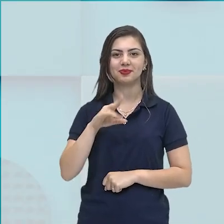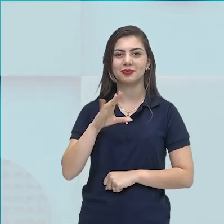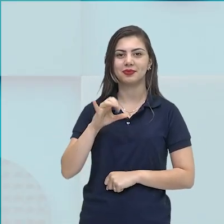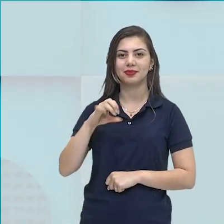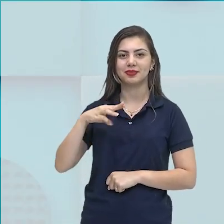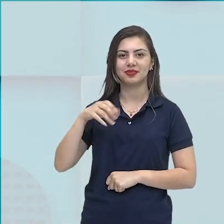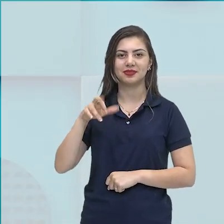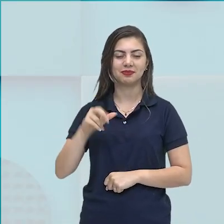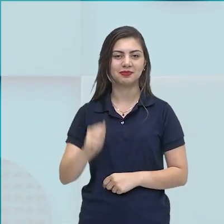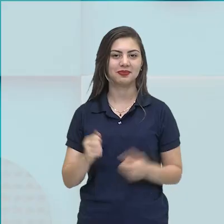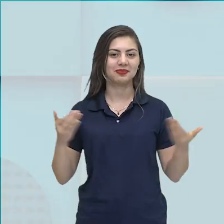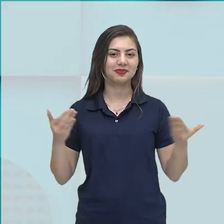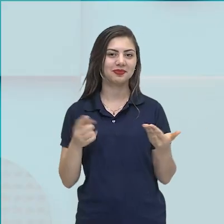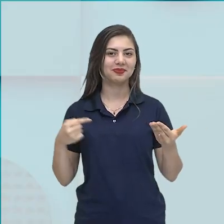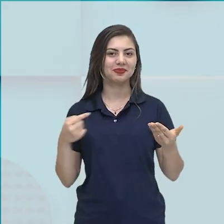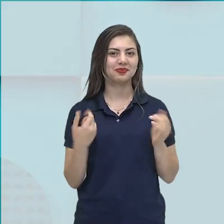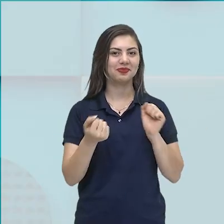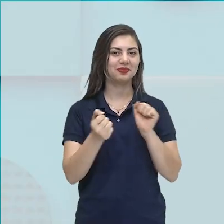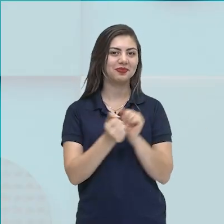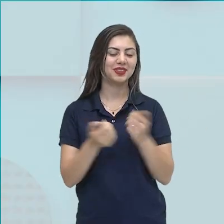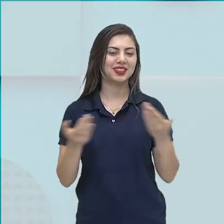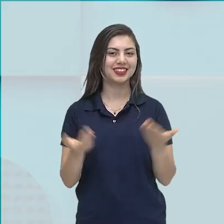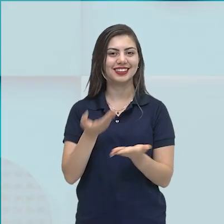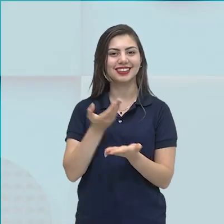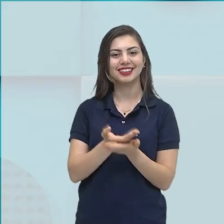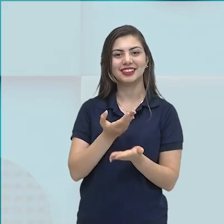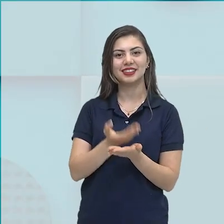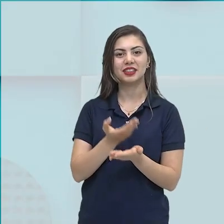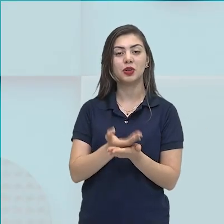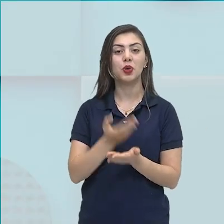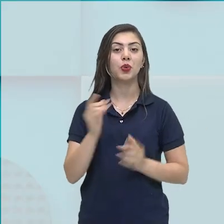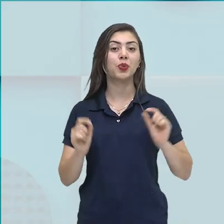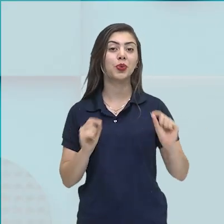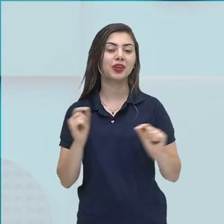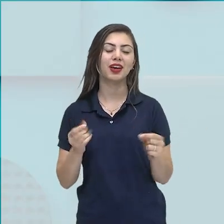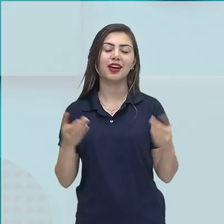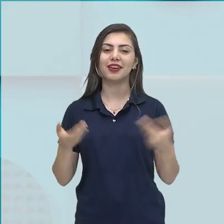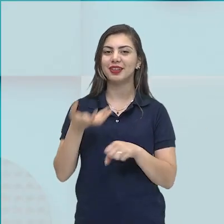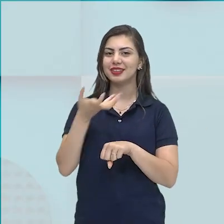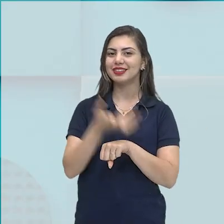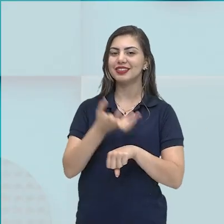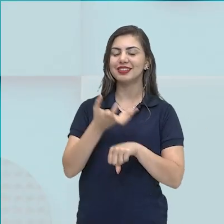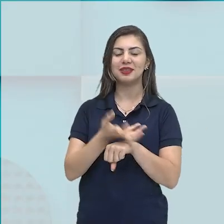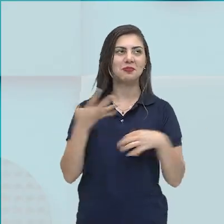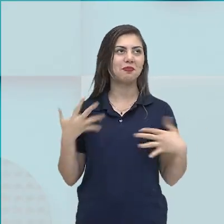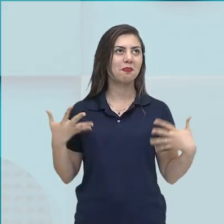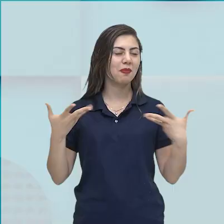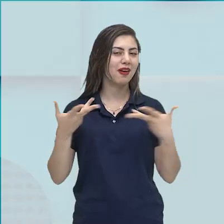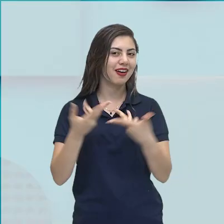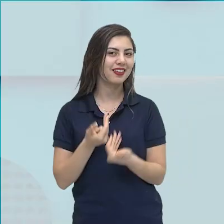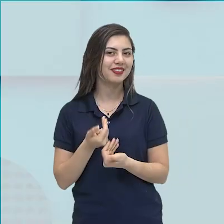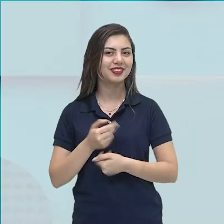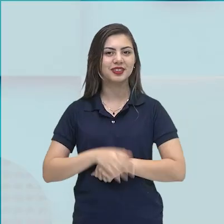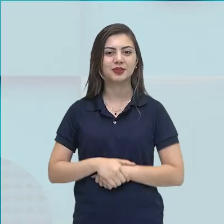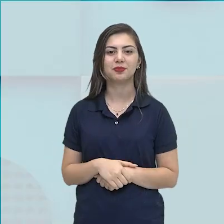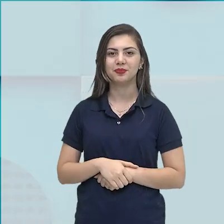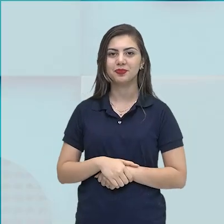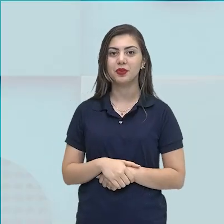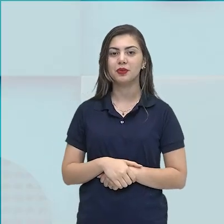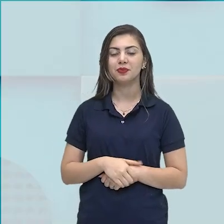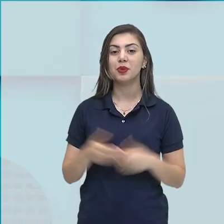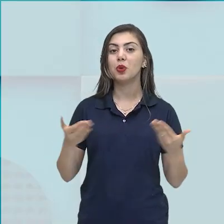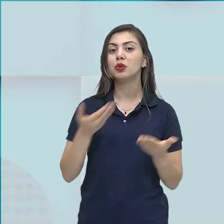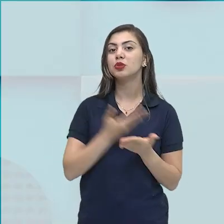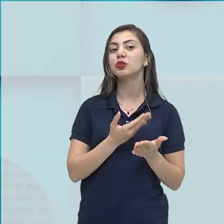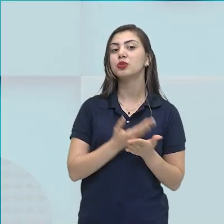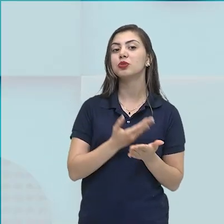aqui mais um dia com vocês para nós explorarmos mais um fantástico conteúdo do componente de Educação Física. Vamos